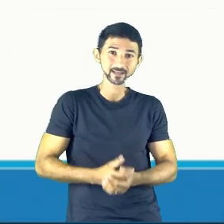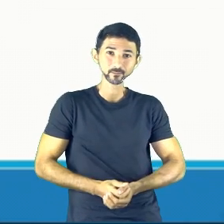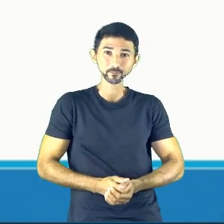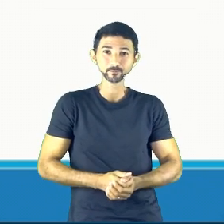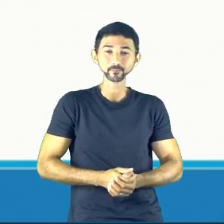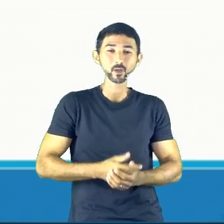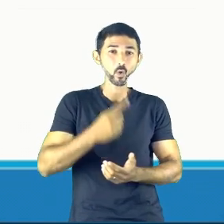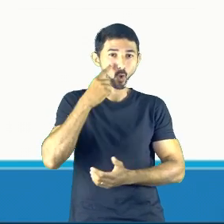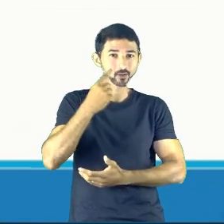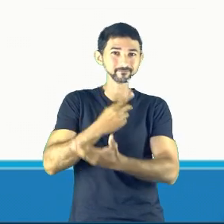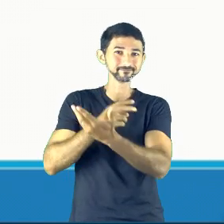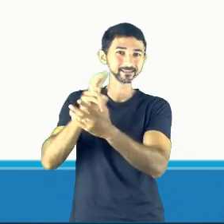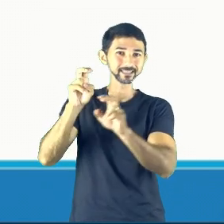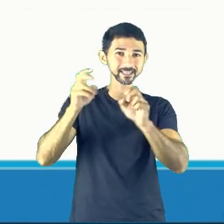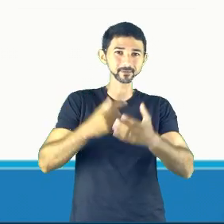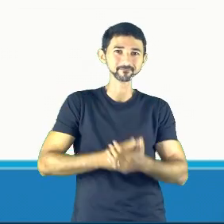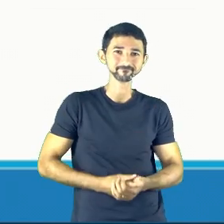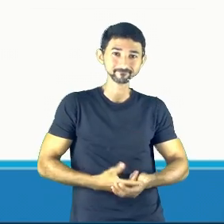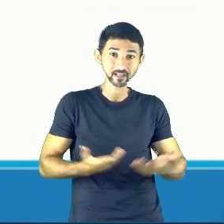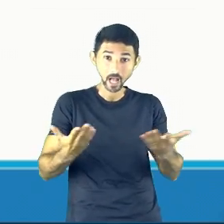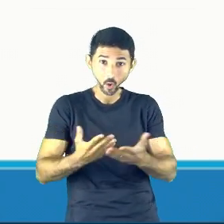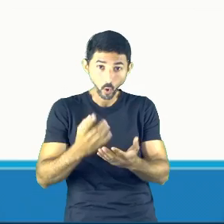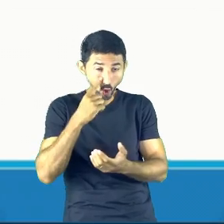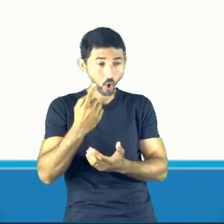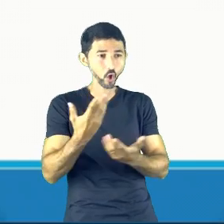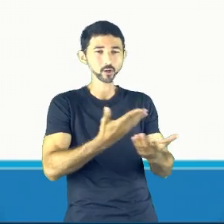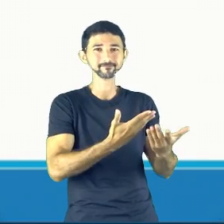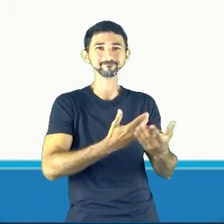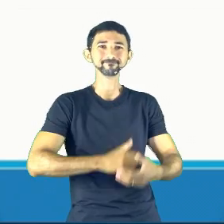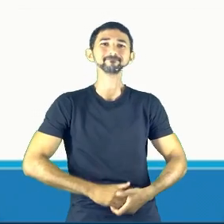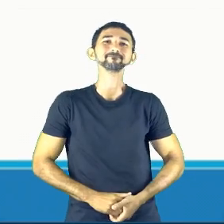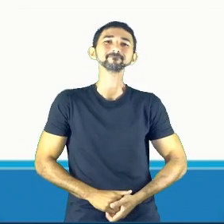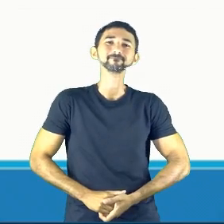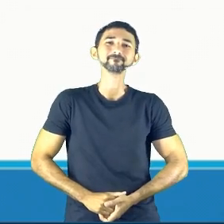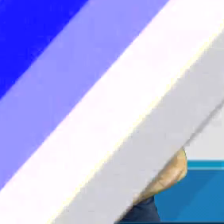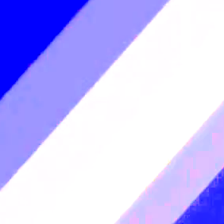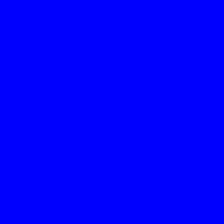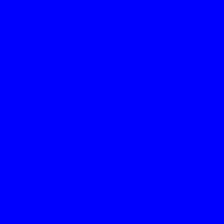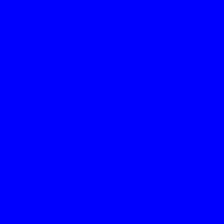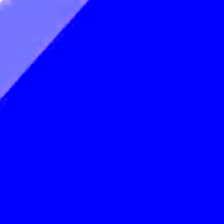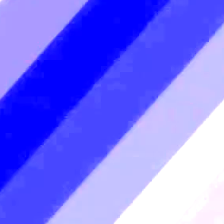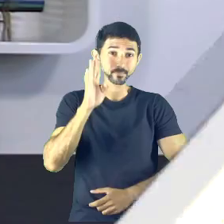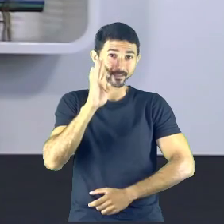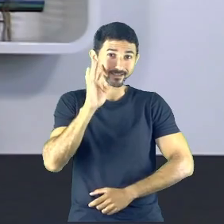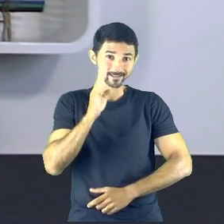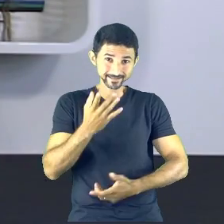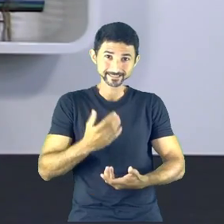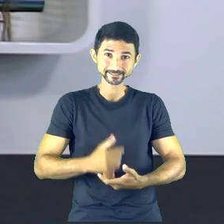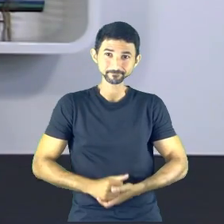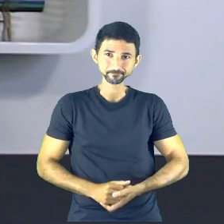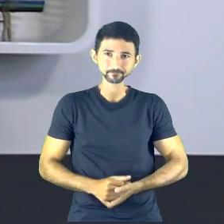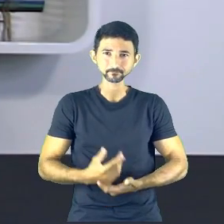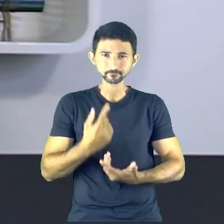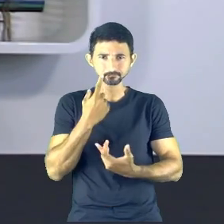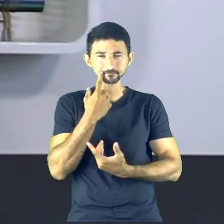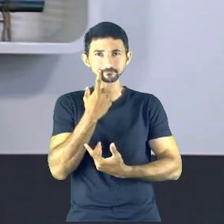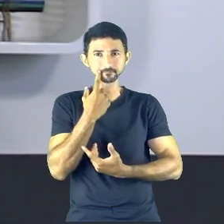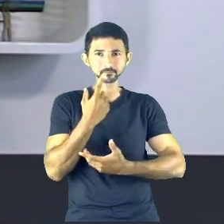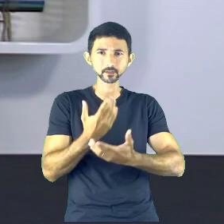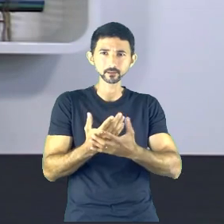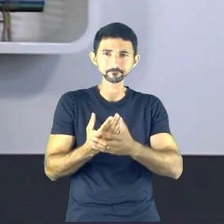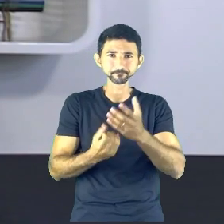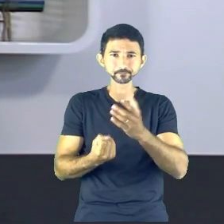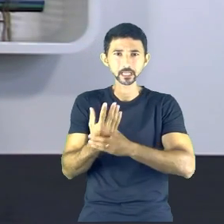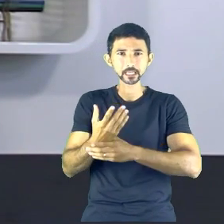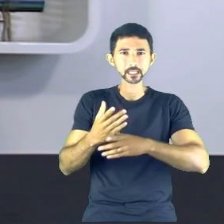Muito bem, o lobo e o cão. Agora, galerinha, voltem para cá comigo. Muito bem, garotada. Olhem só,